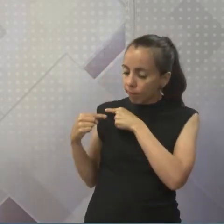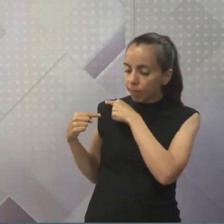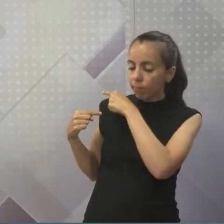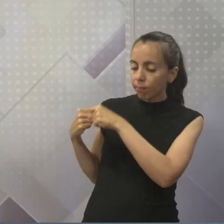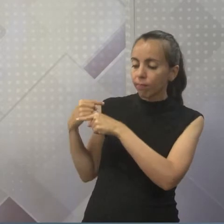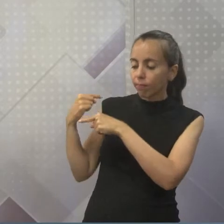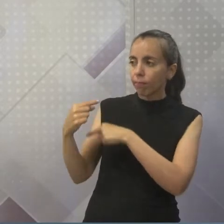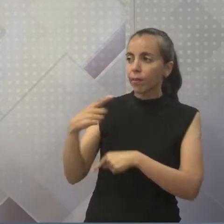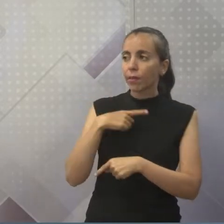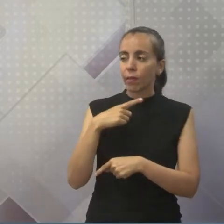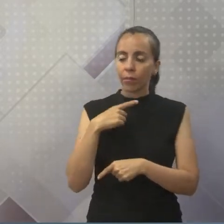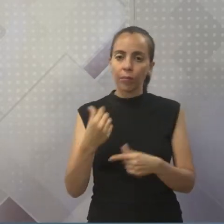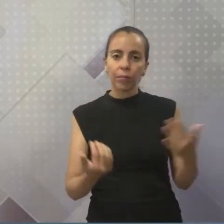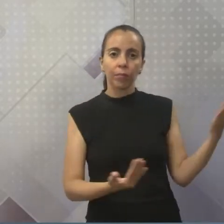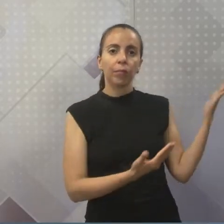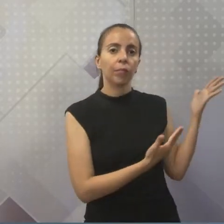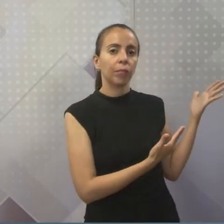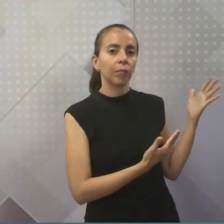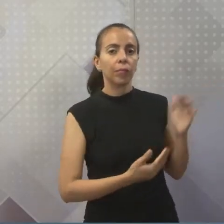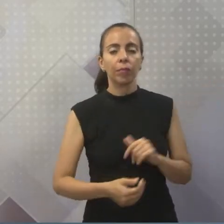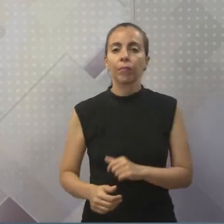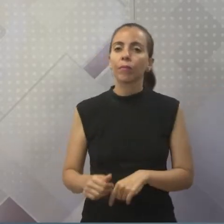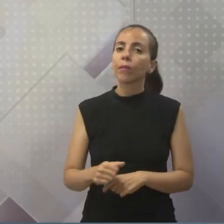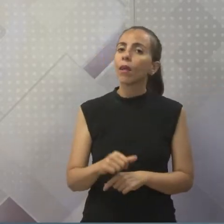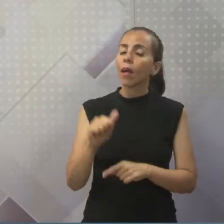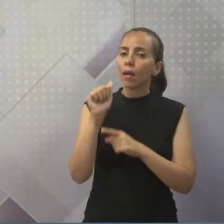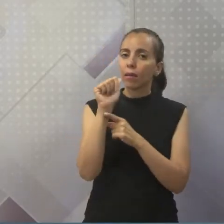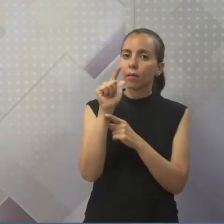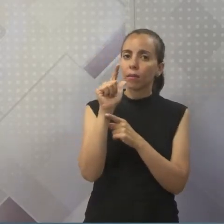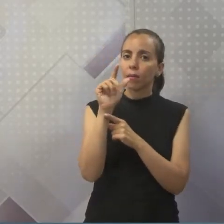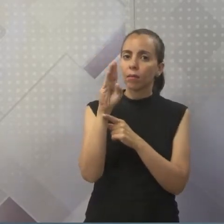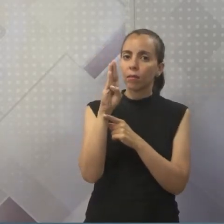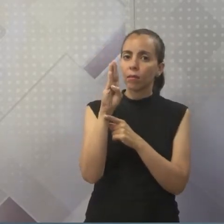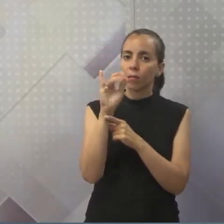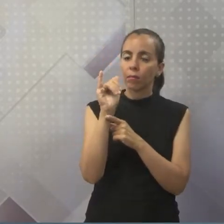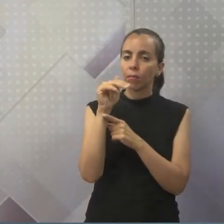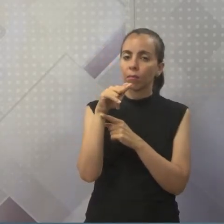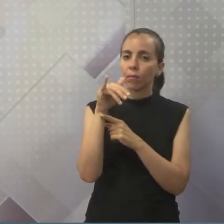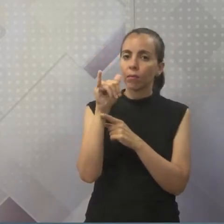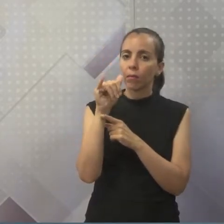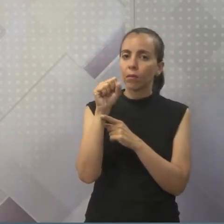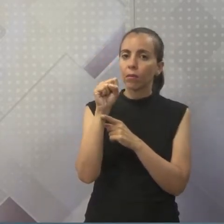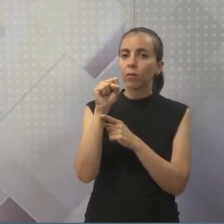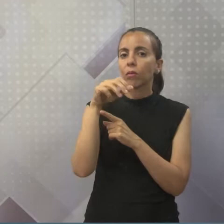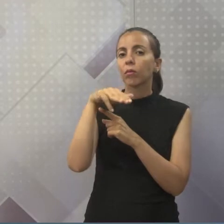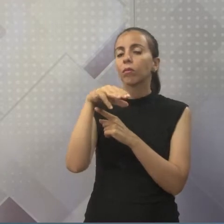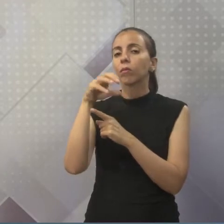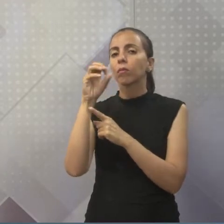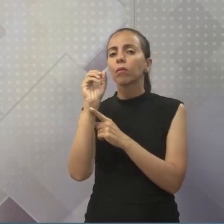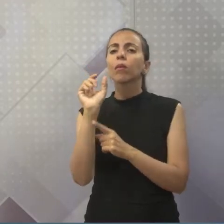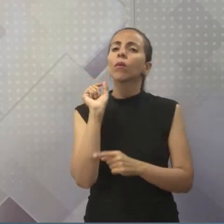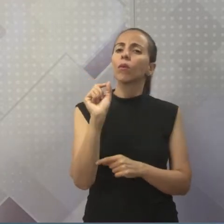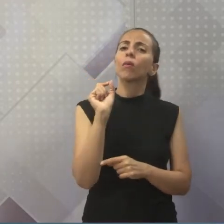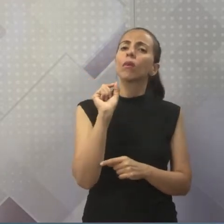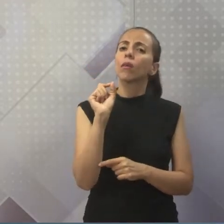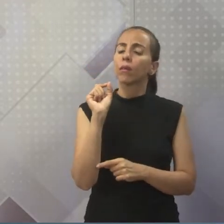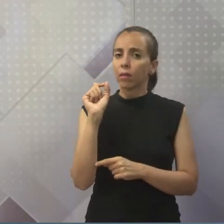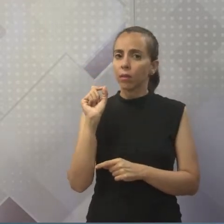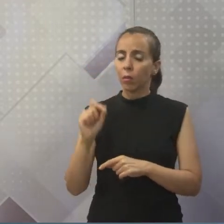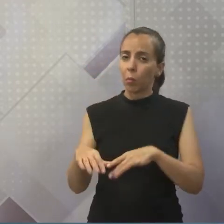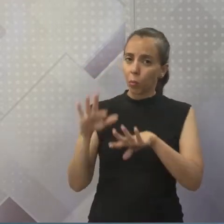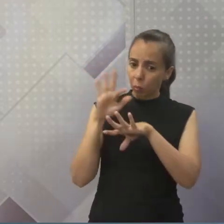tem aqui o albinismo, que na verdade eu gostaria de falar que o albinismo não é, na verdade,